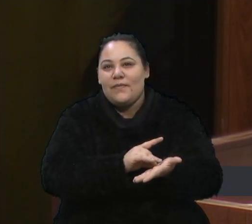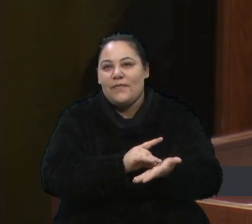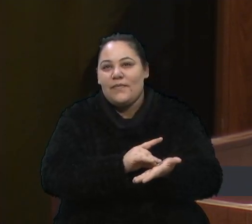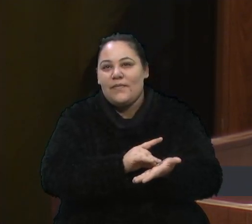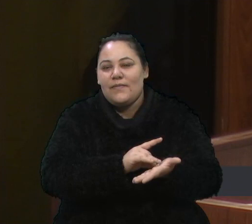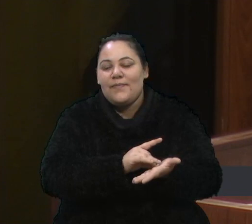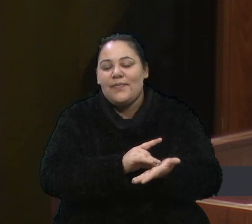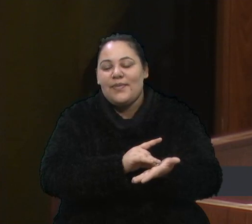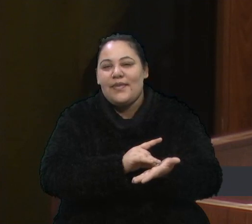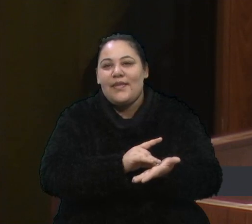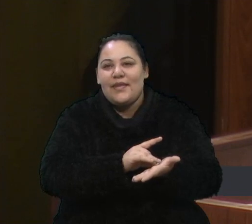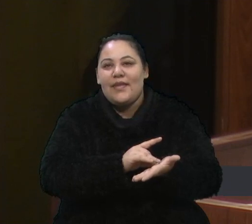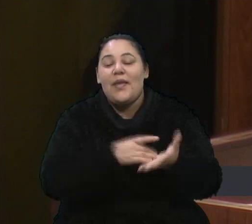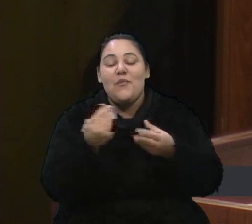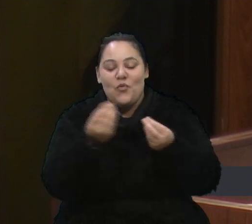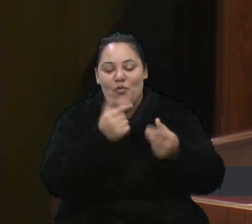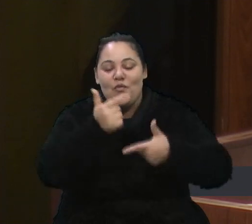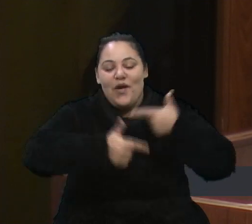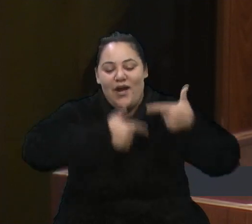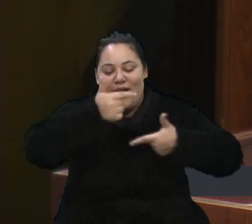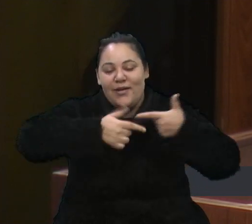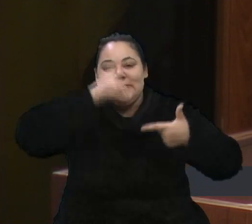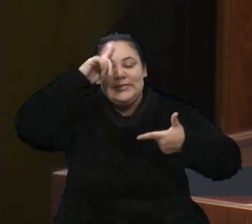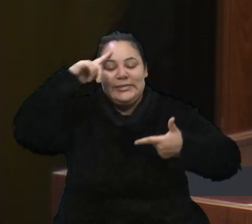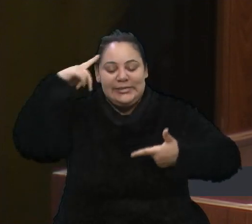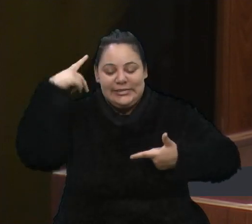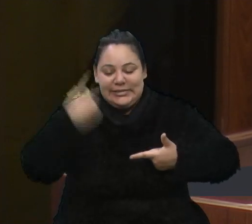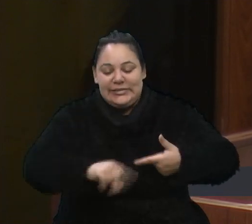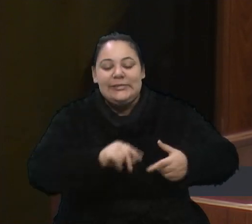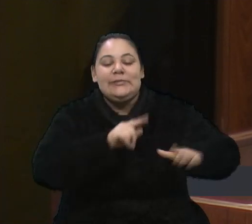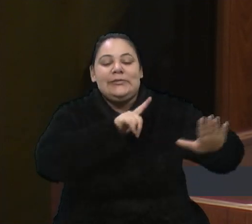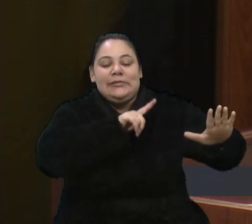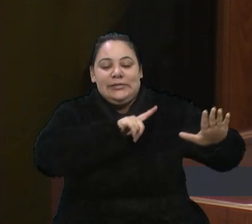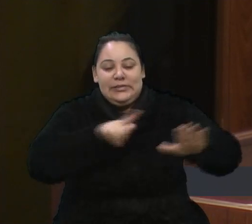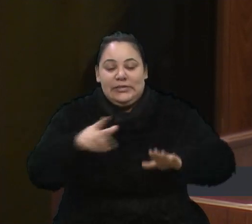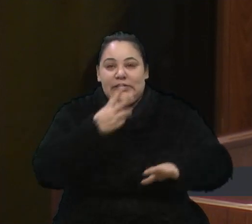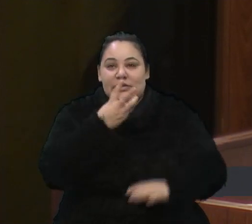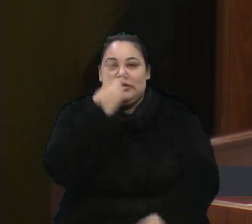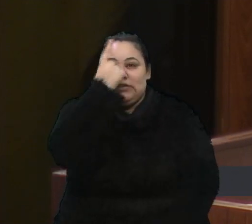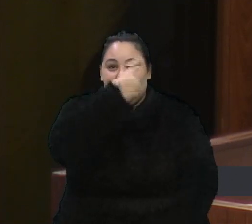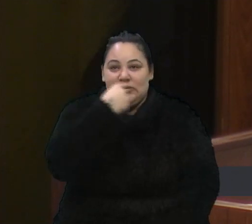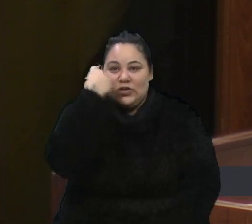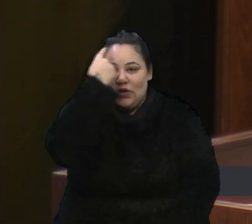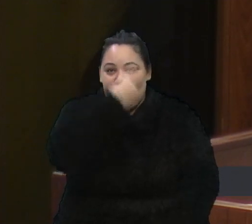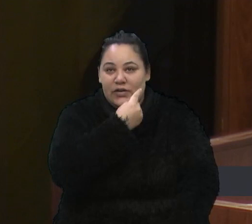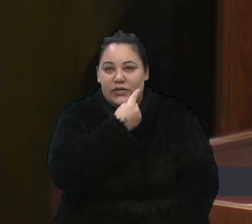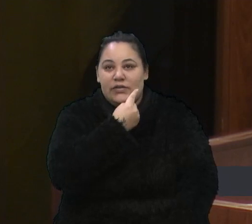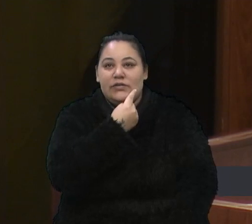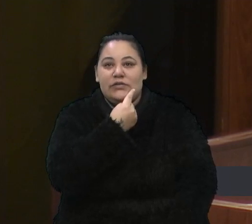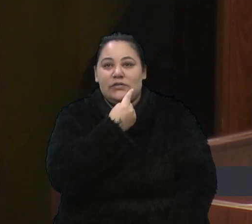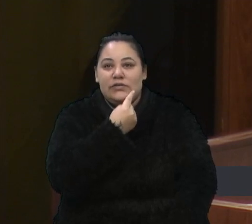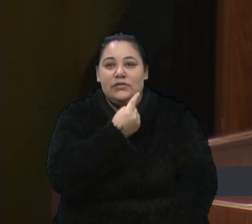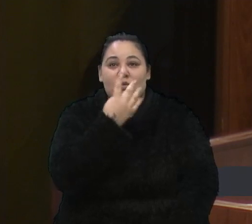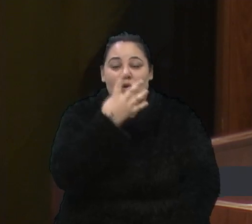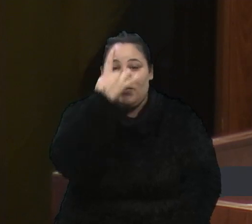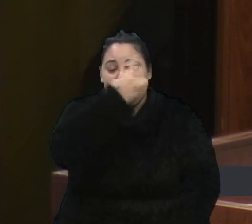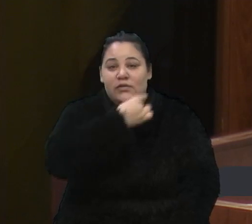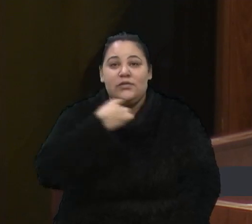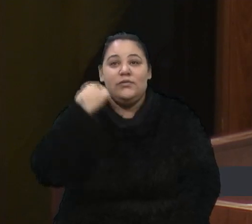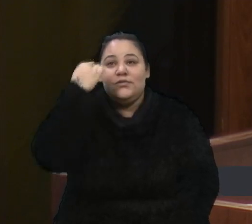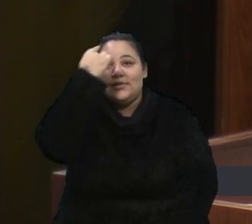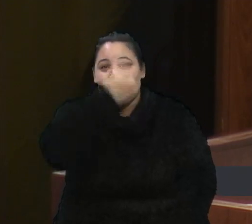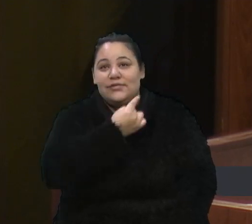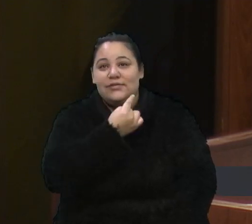É trabalho árduo, tá? É semanas, é 3 horas de ensaio por semana, 4 horas muitas vezes.